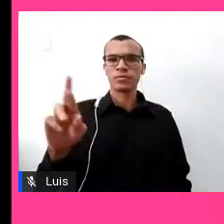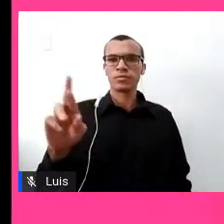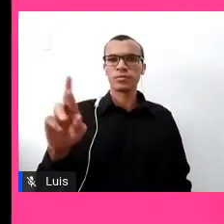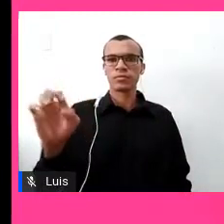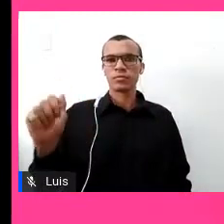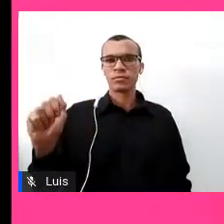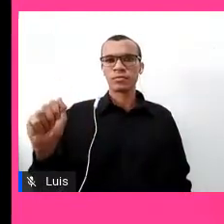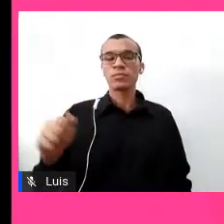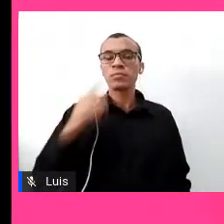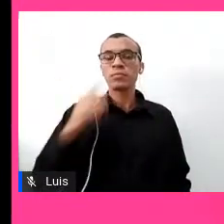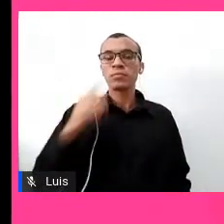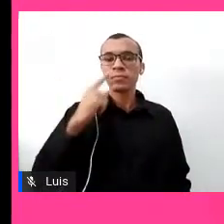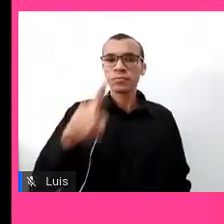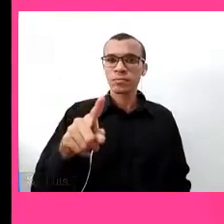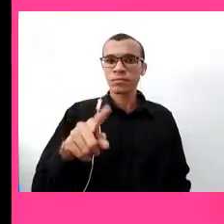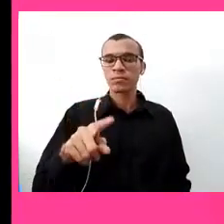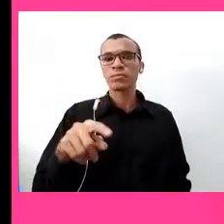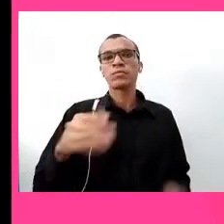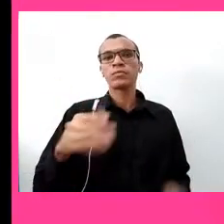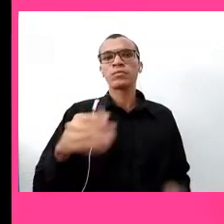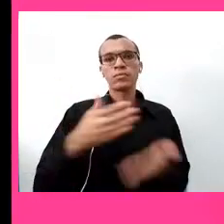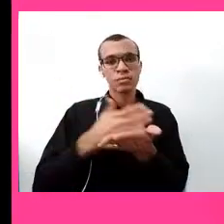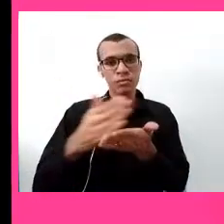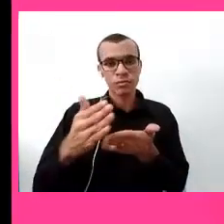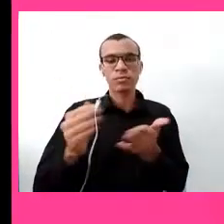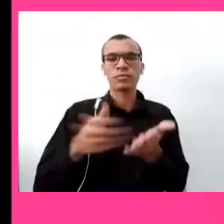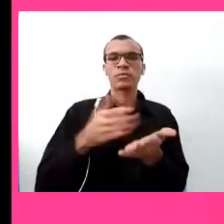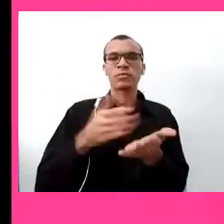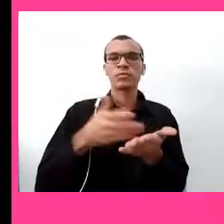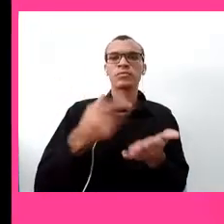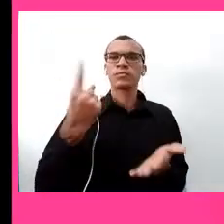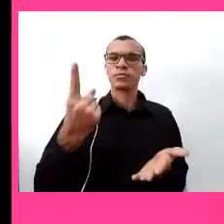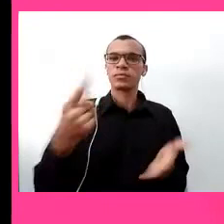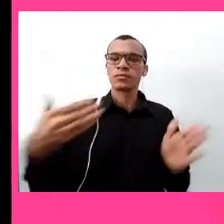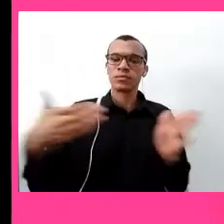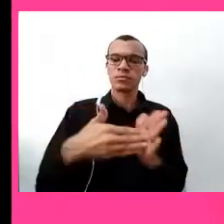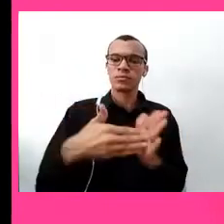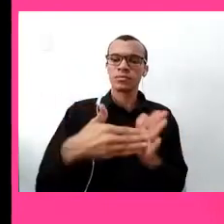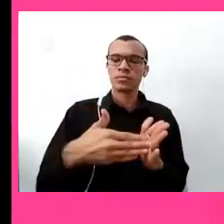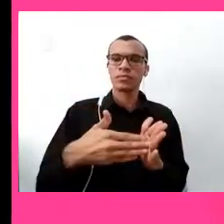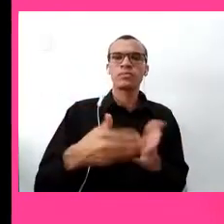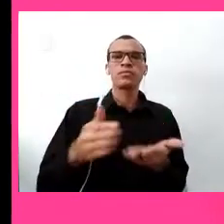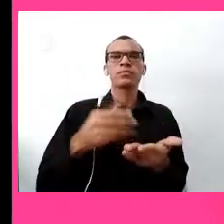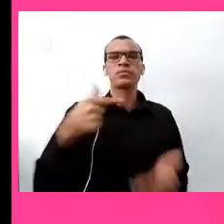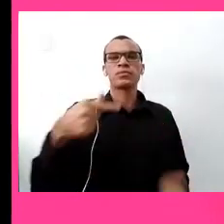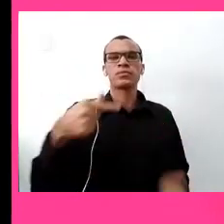na página número 1 e vai até a página número 7, o objeto.